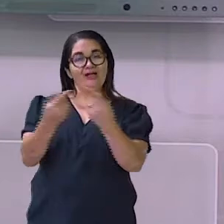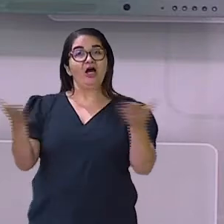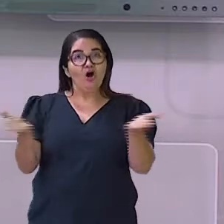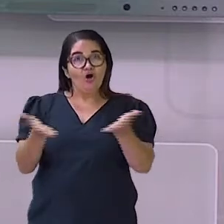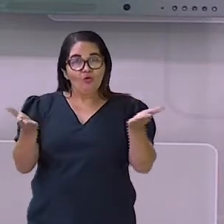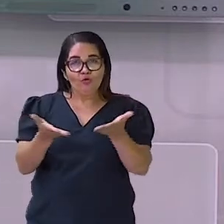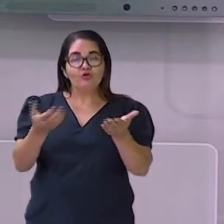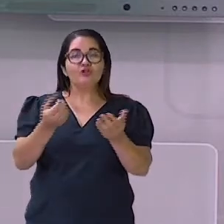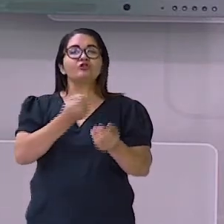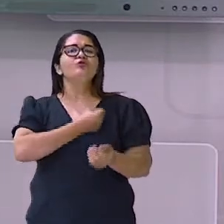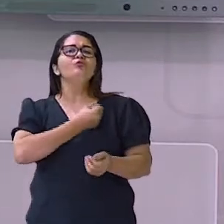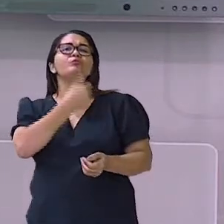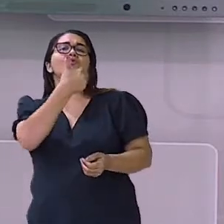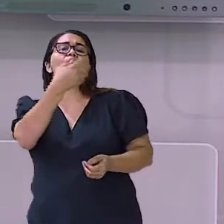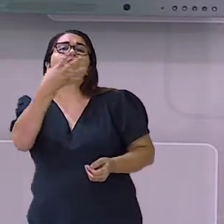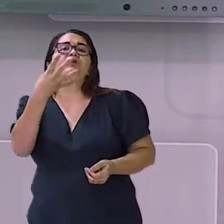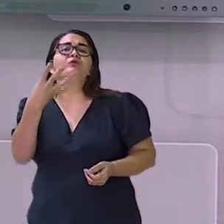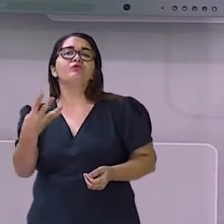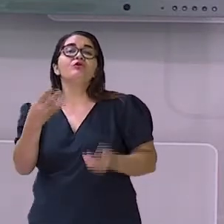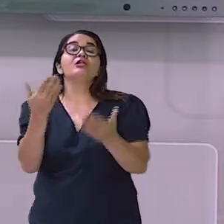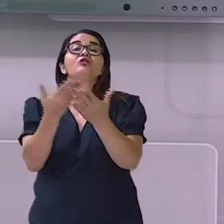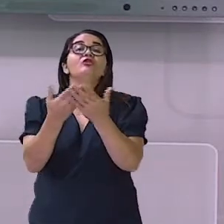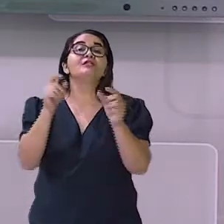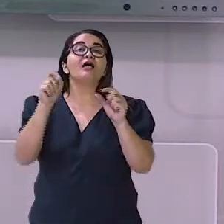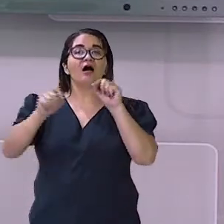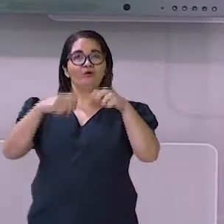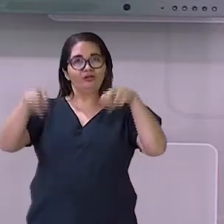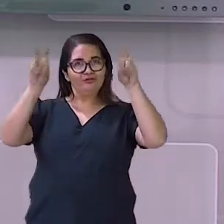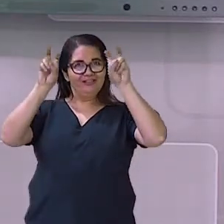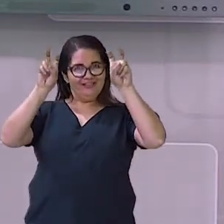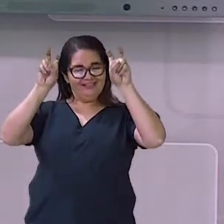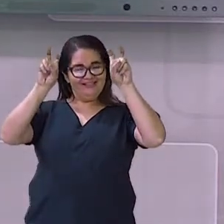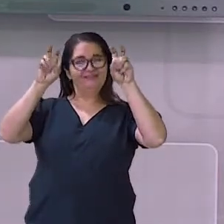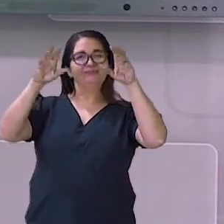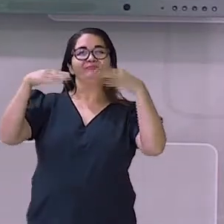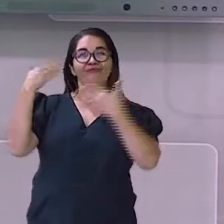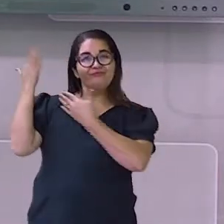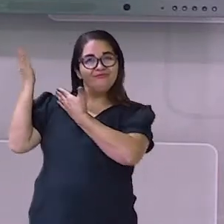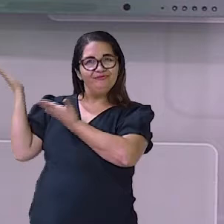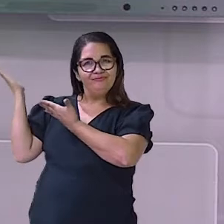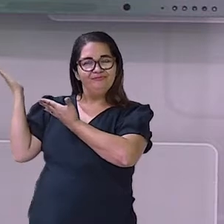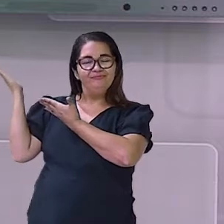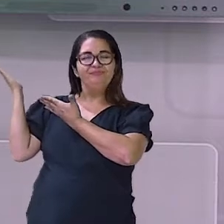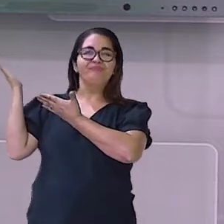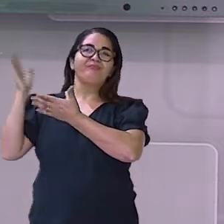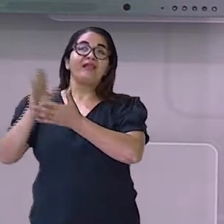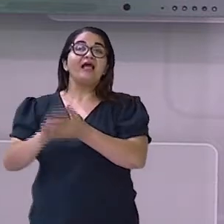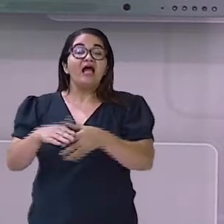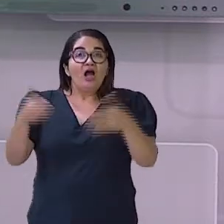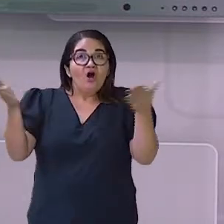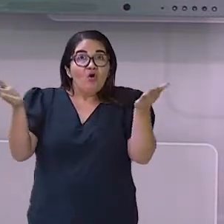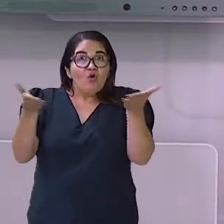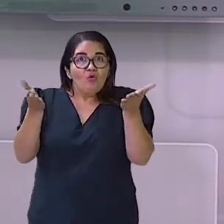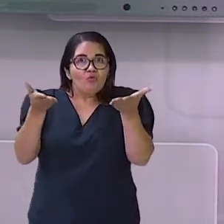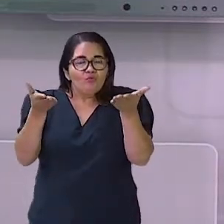número 14 para o 8º ano do ensino fundamental. E nós